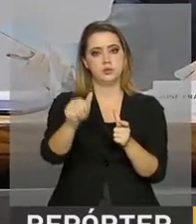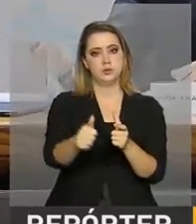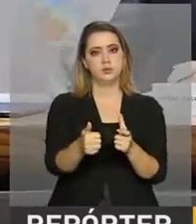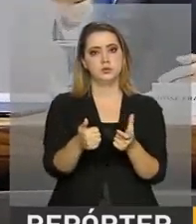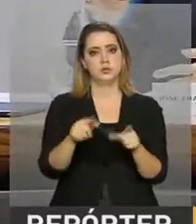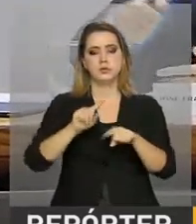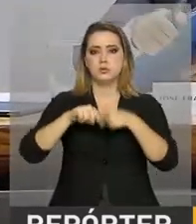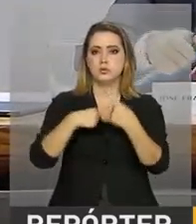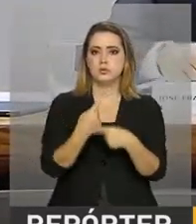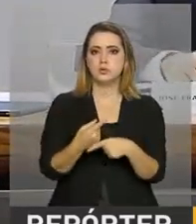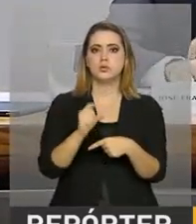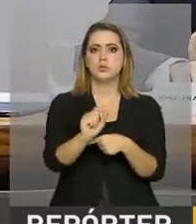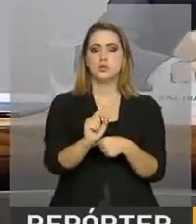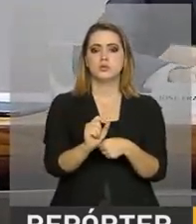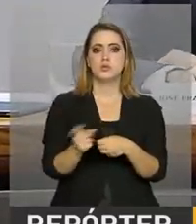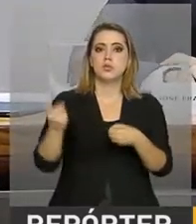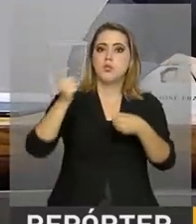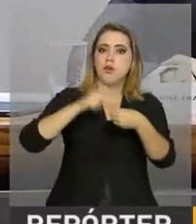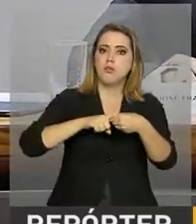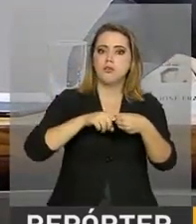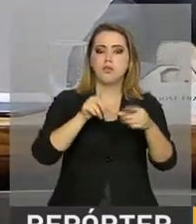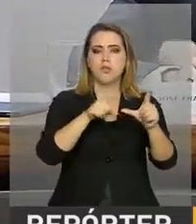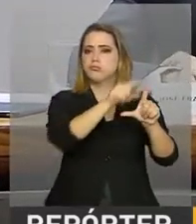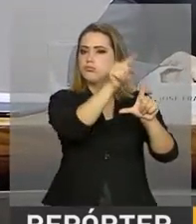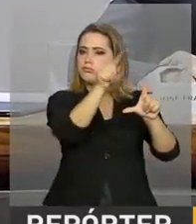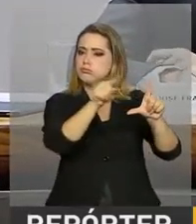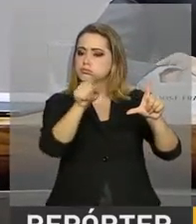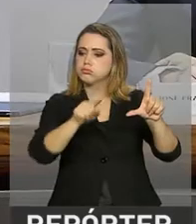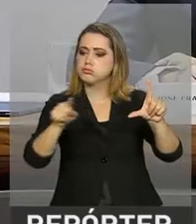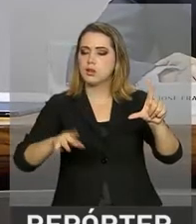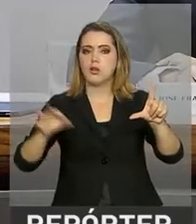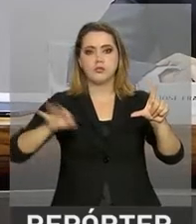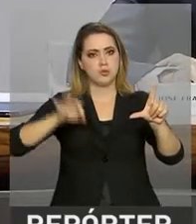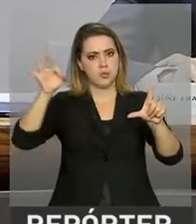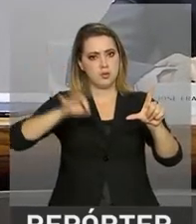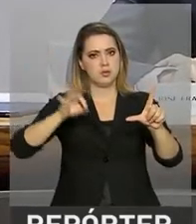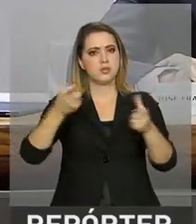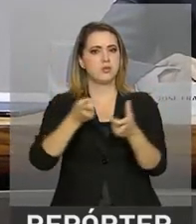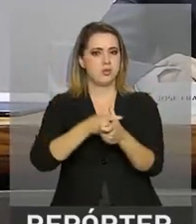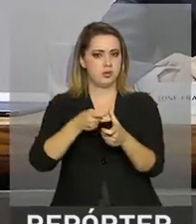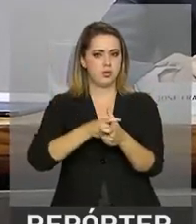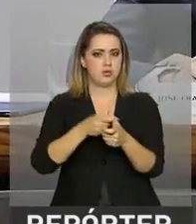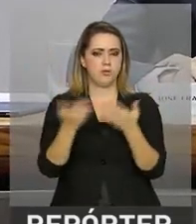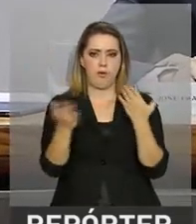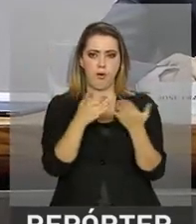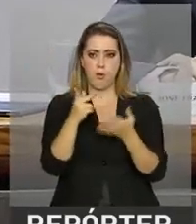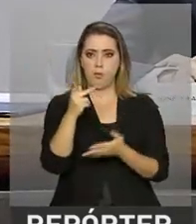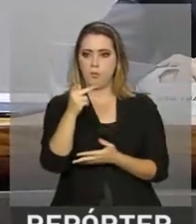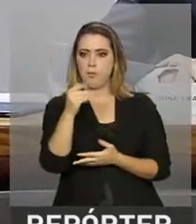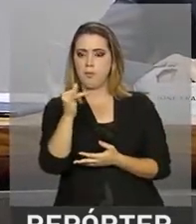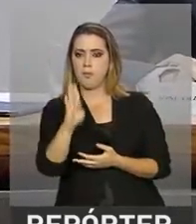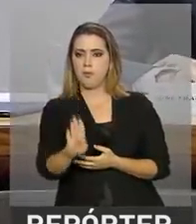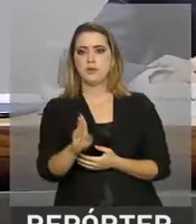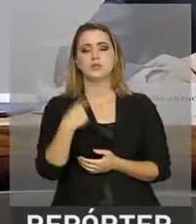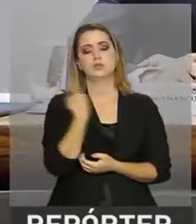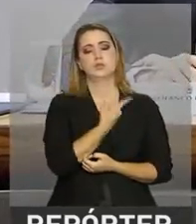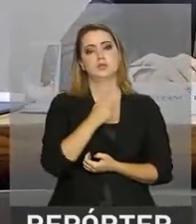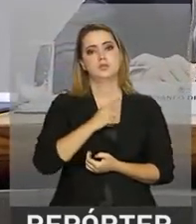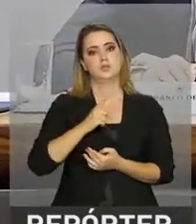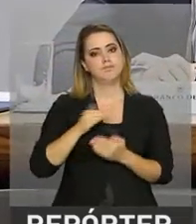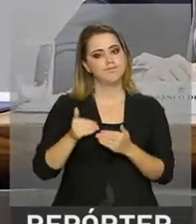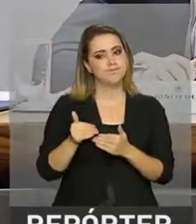e posteriormente um voto do declínio desse percentual de dívida pib que isso é bem sabido que nós temos aí uma